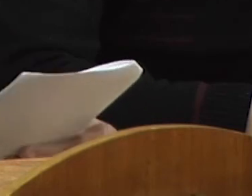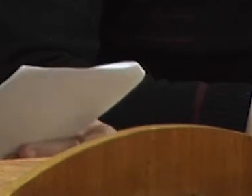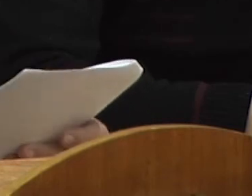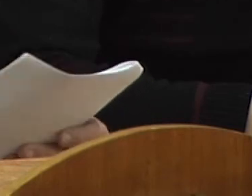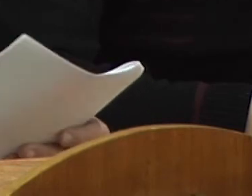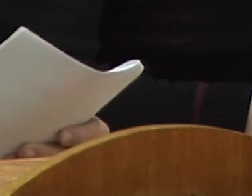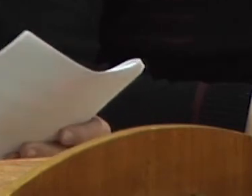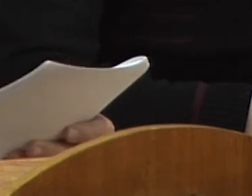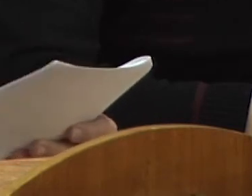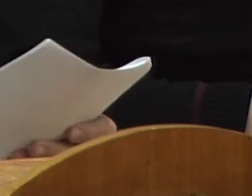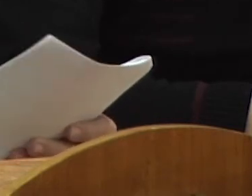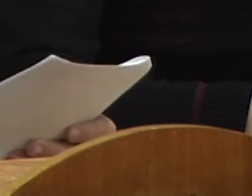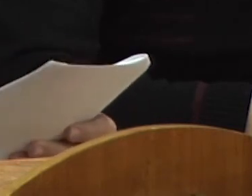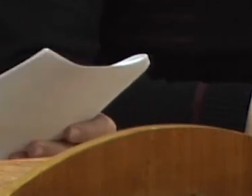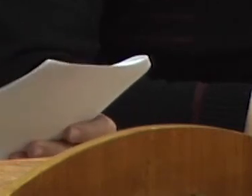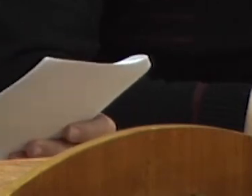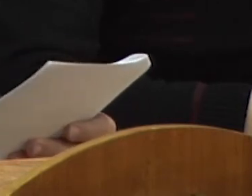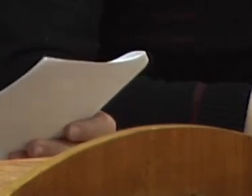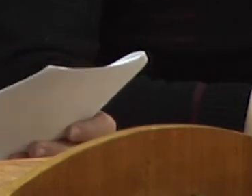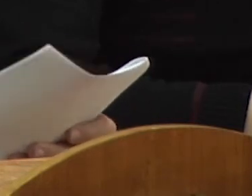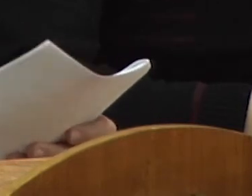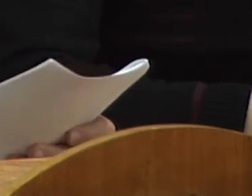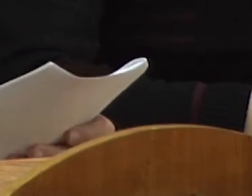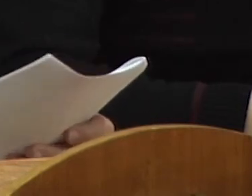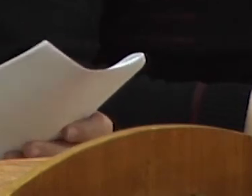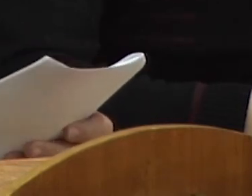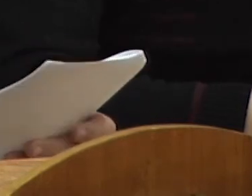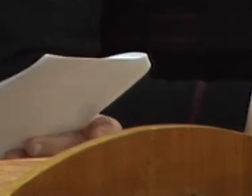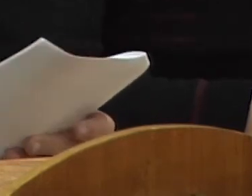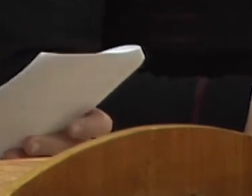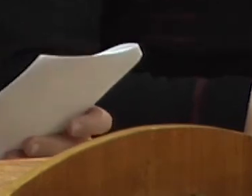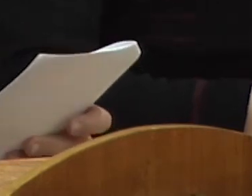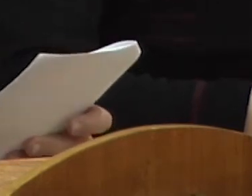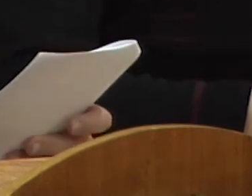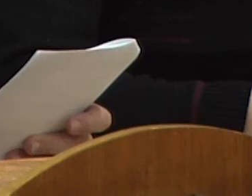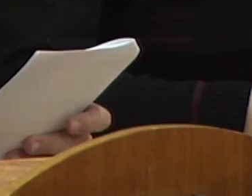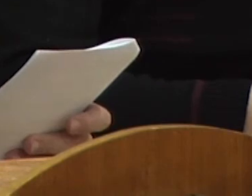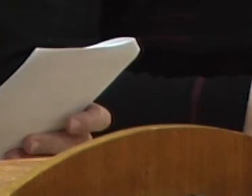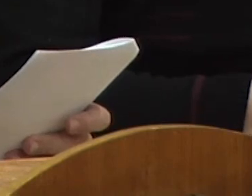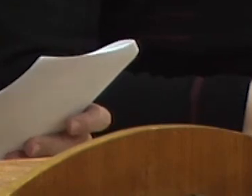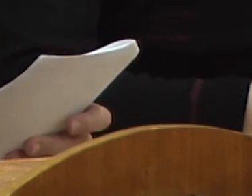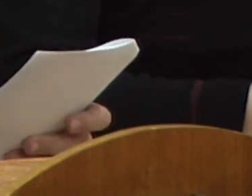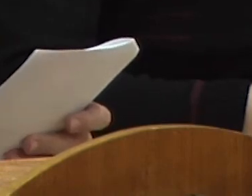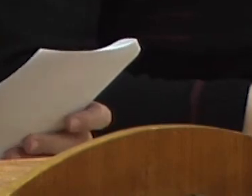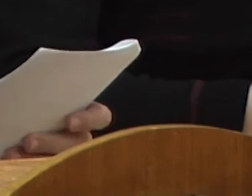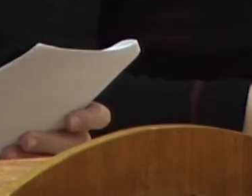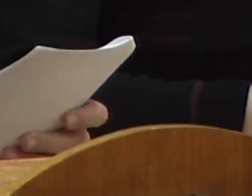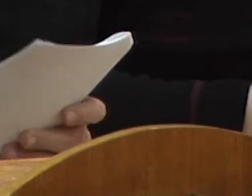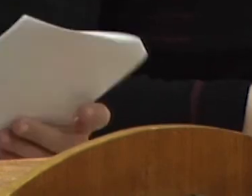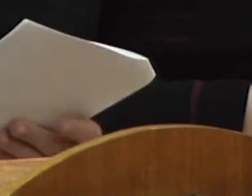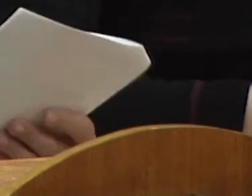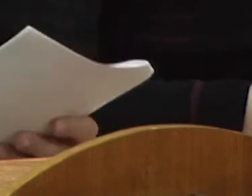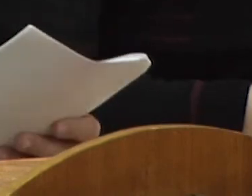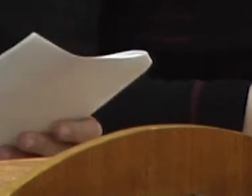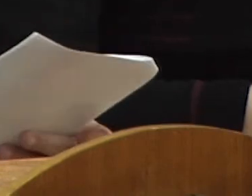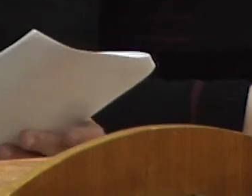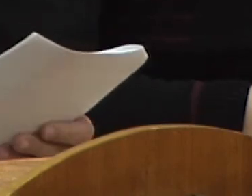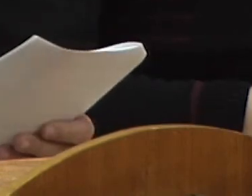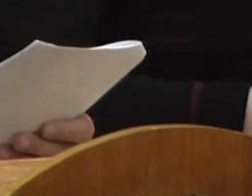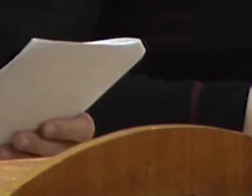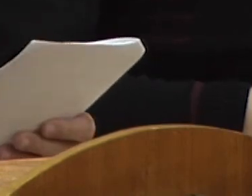Acho que até é uma preocupação dessa casa legislativa, né? O tamanho que tem a FAI vindo um investidor de fora. A gente precisa